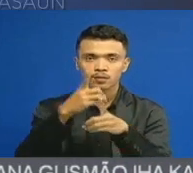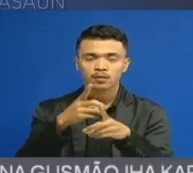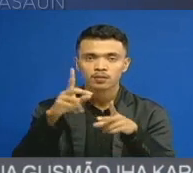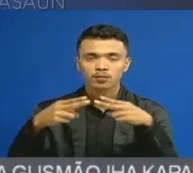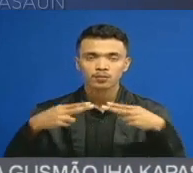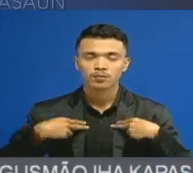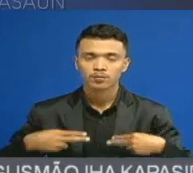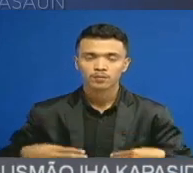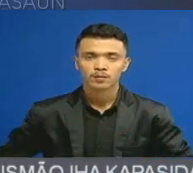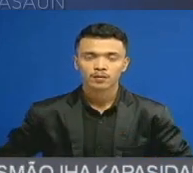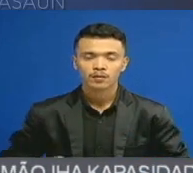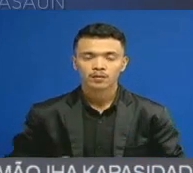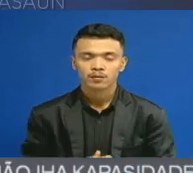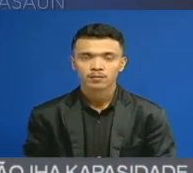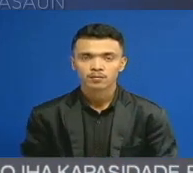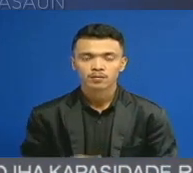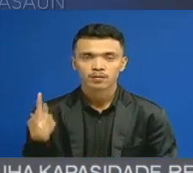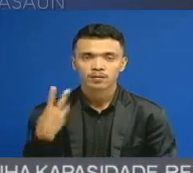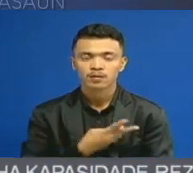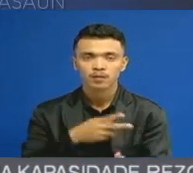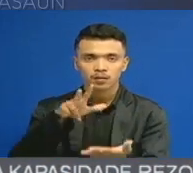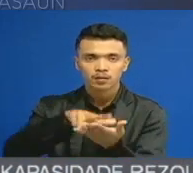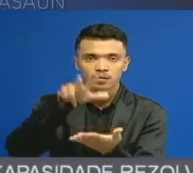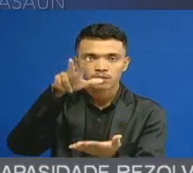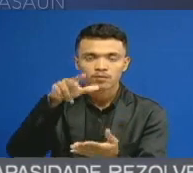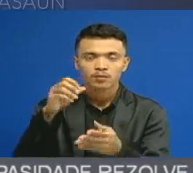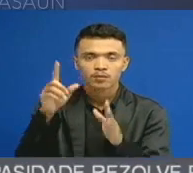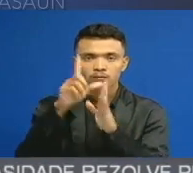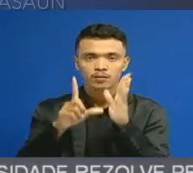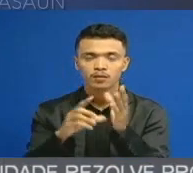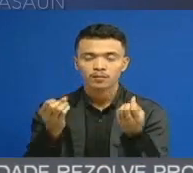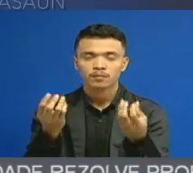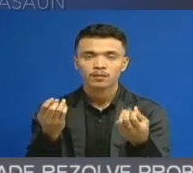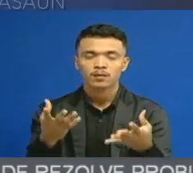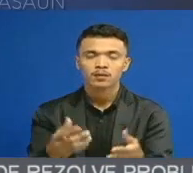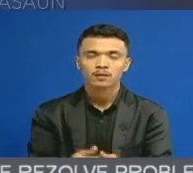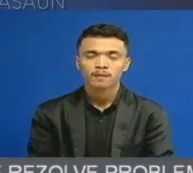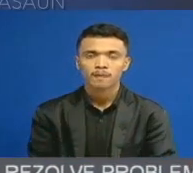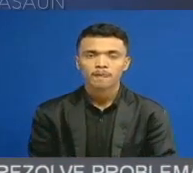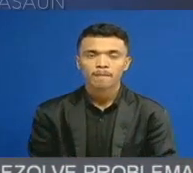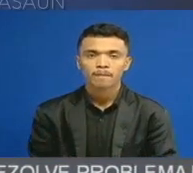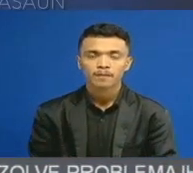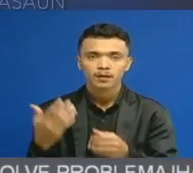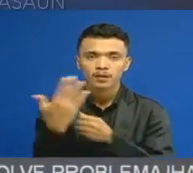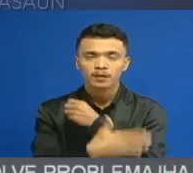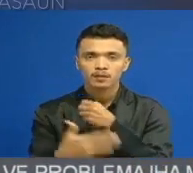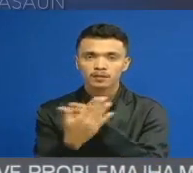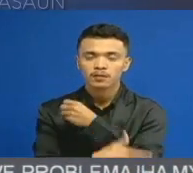humanos, direitos humanos, porque ita ratifica direitos lubukida. Ma maioria países ASEAN